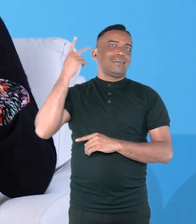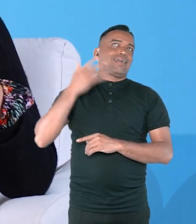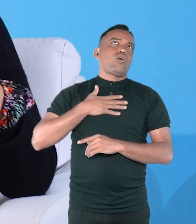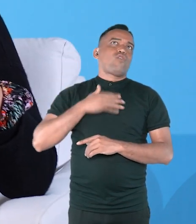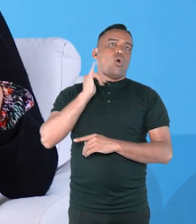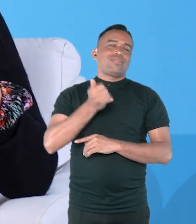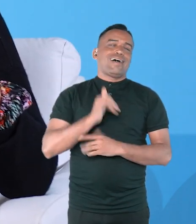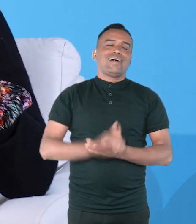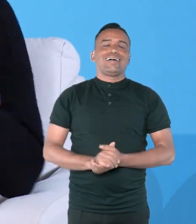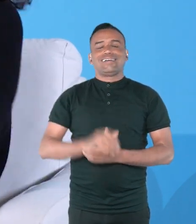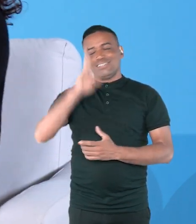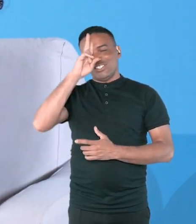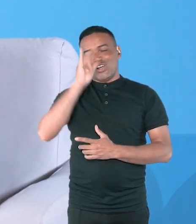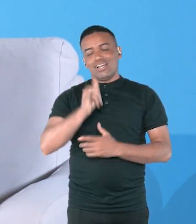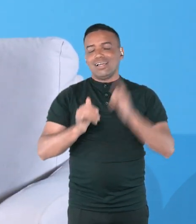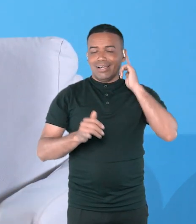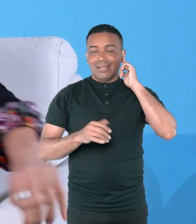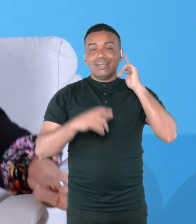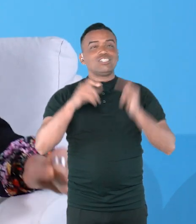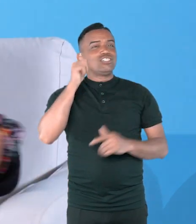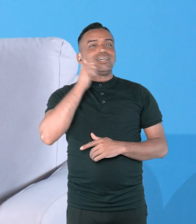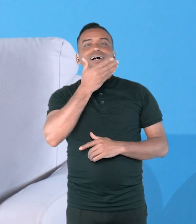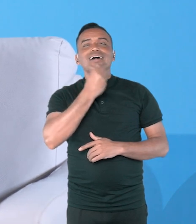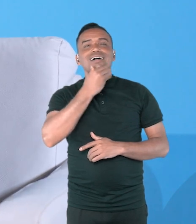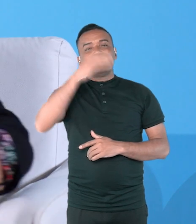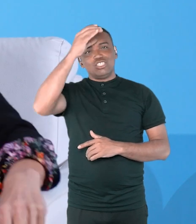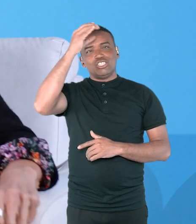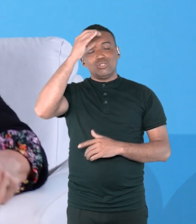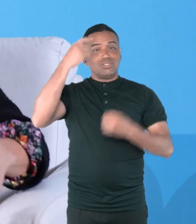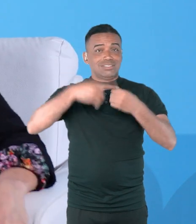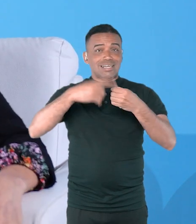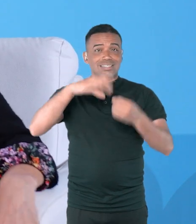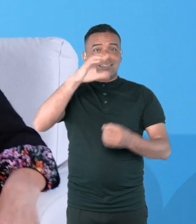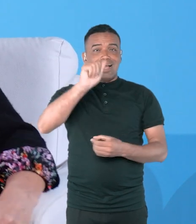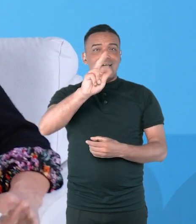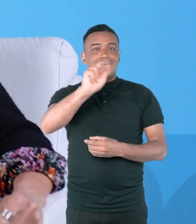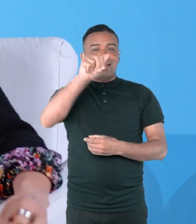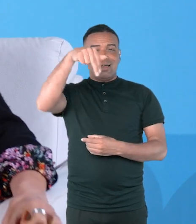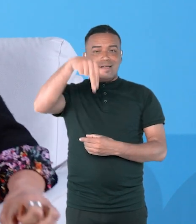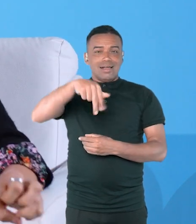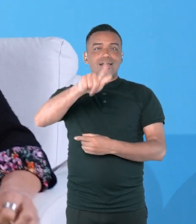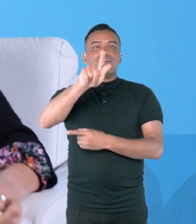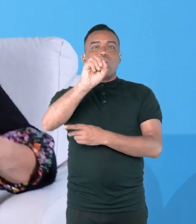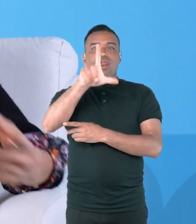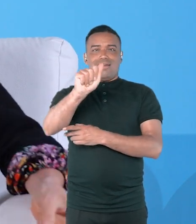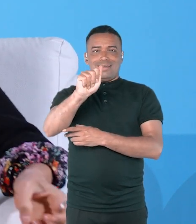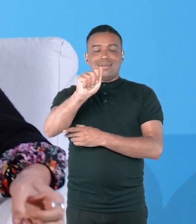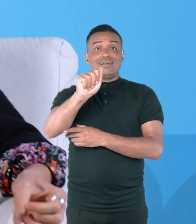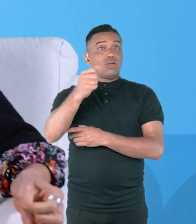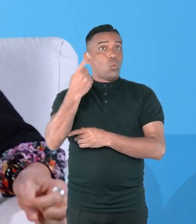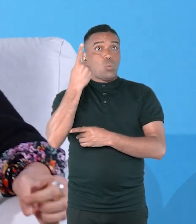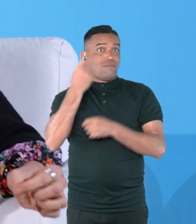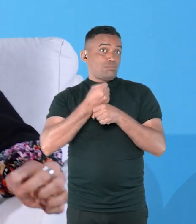meu Deus do céu. Eu tinha um tio que quando a gente ia em Minas, Carangola, meu pai era de Carangola. E aí, quando a gente ia lá uma vez